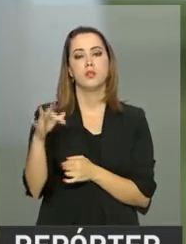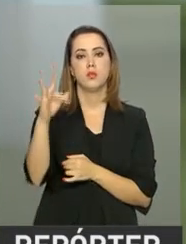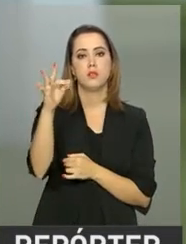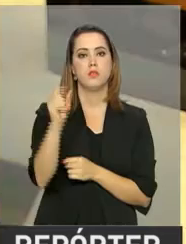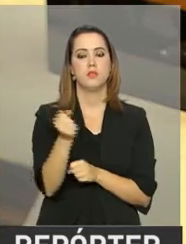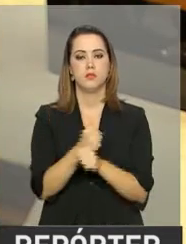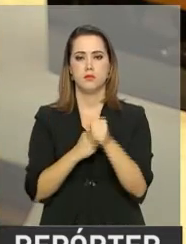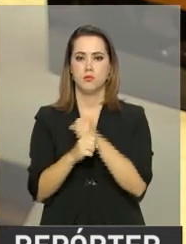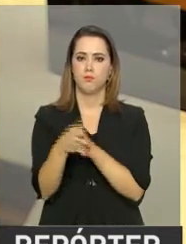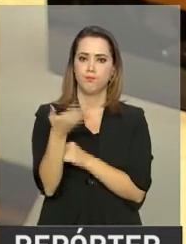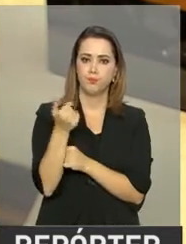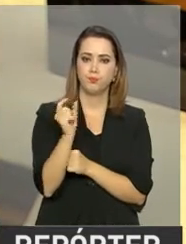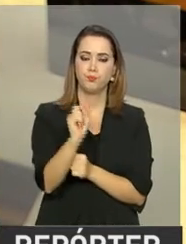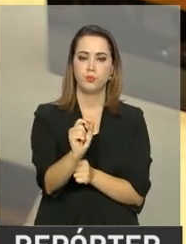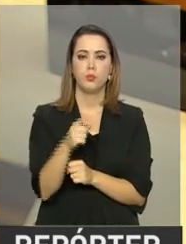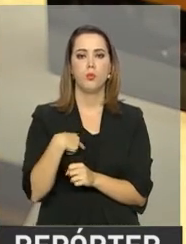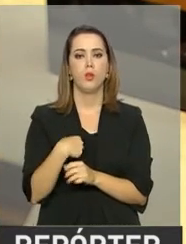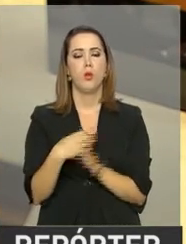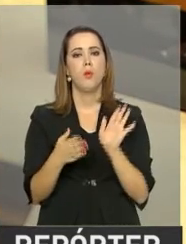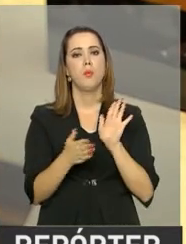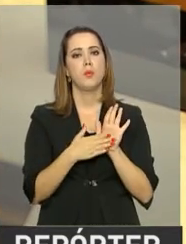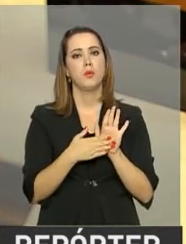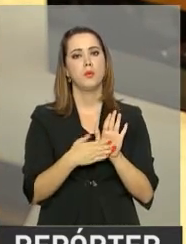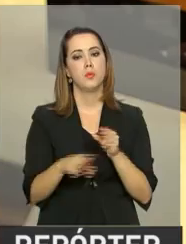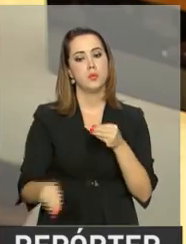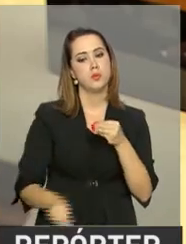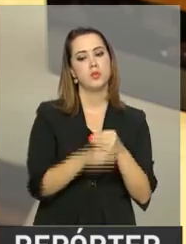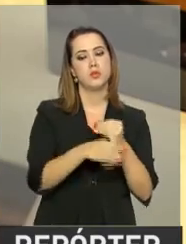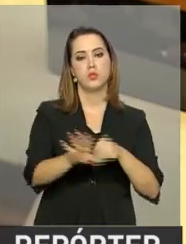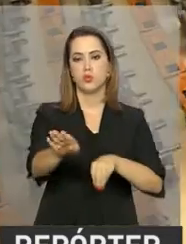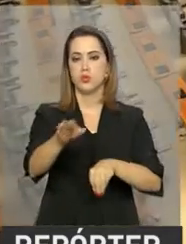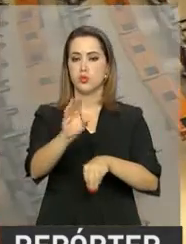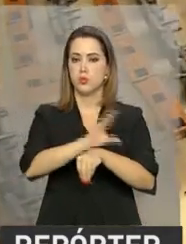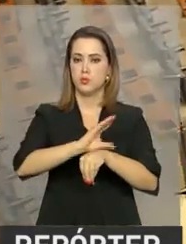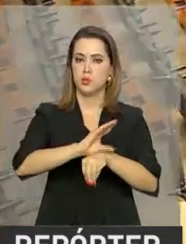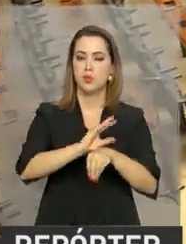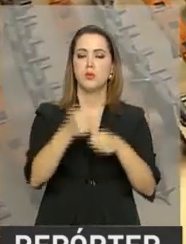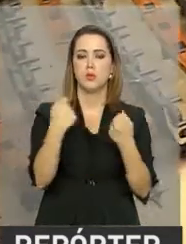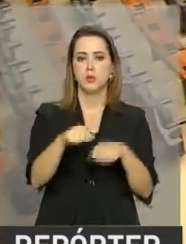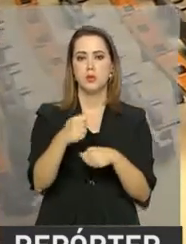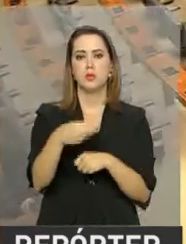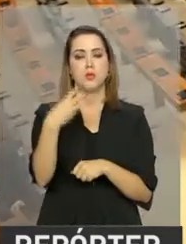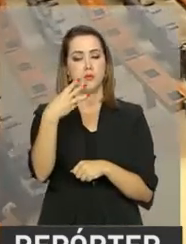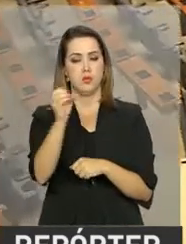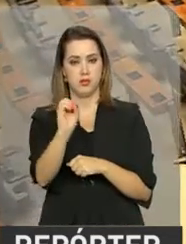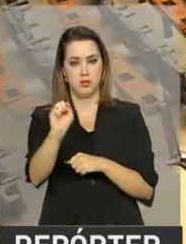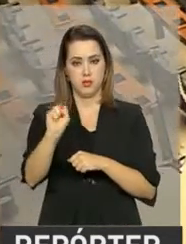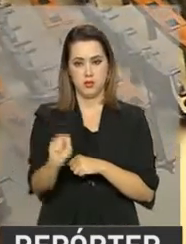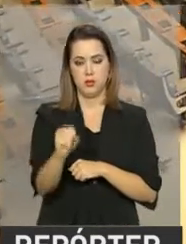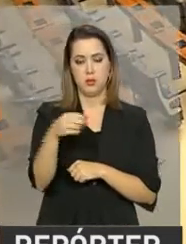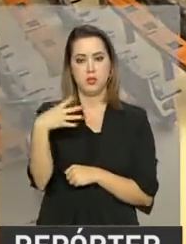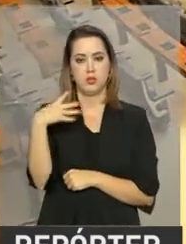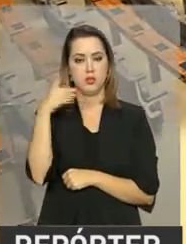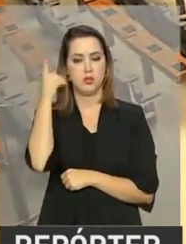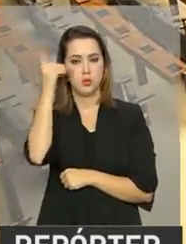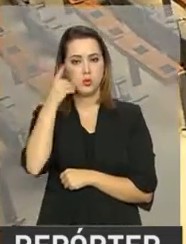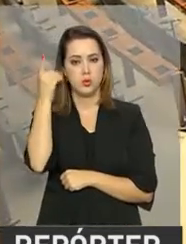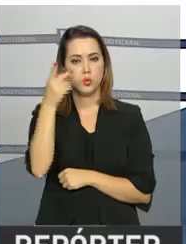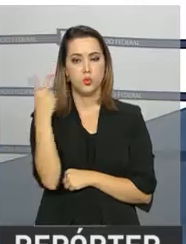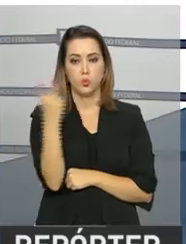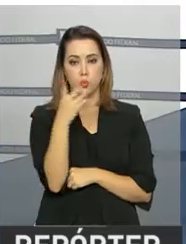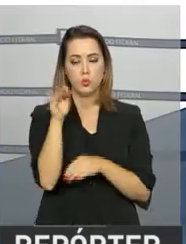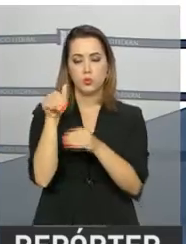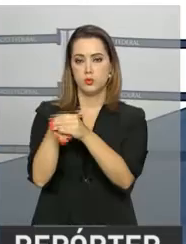o governo. Como é uma proposta de emenda à Constituição, exige a maioria de 308 deputados em duas votações na